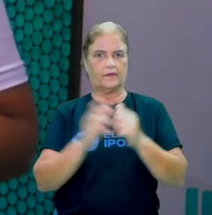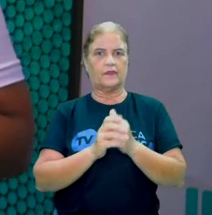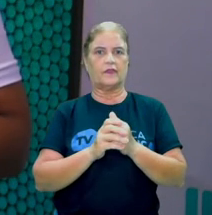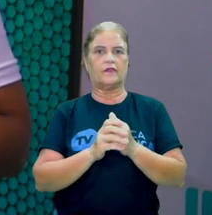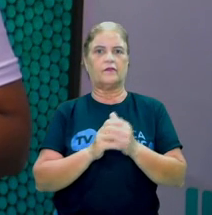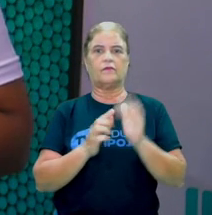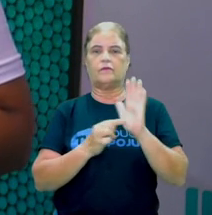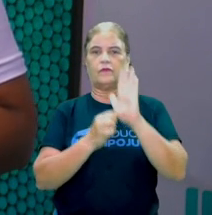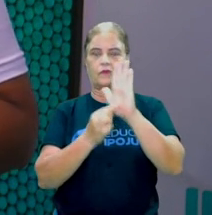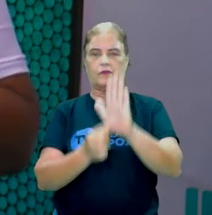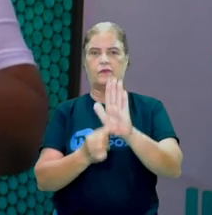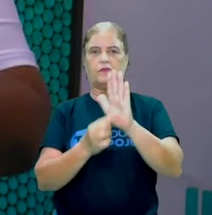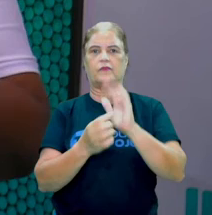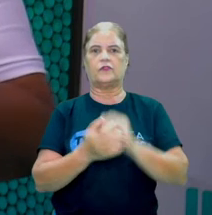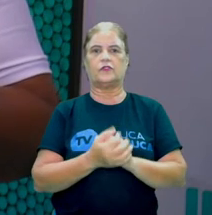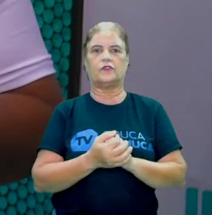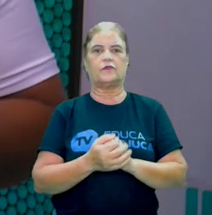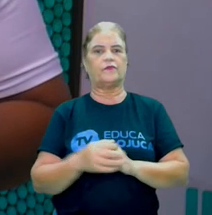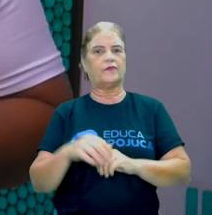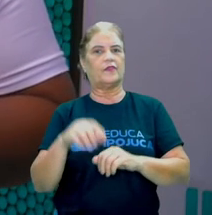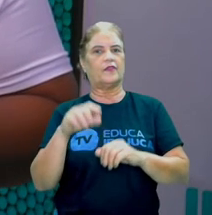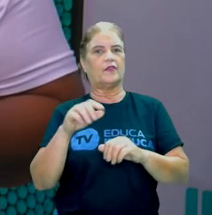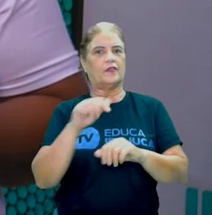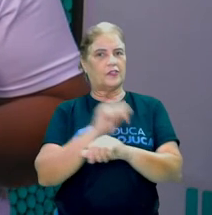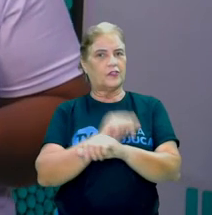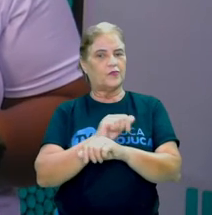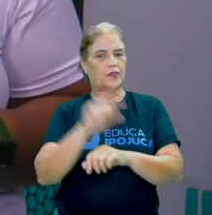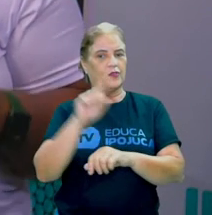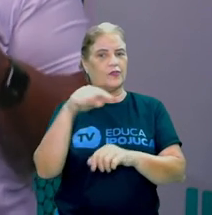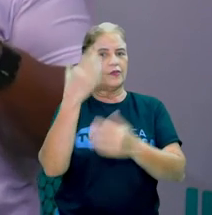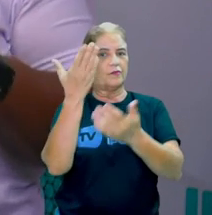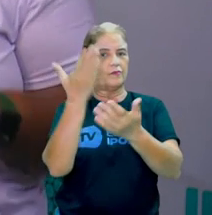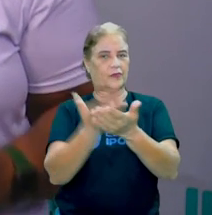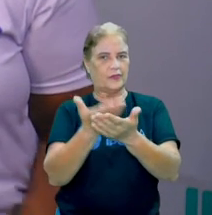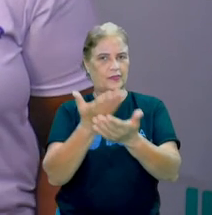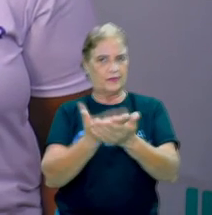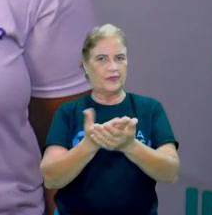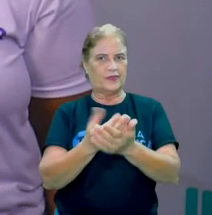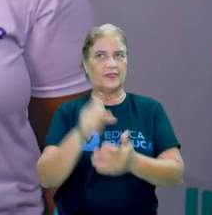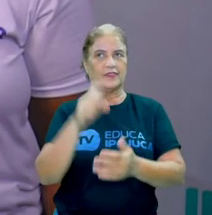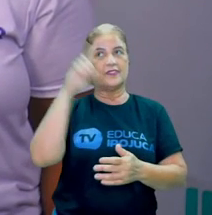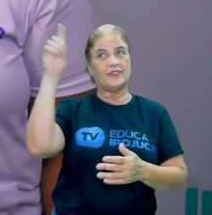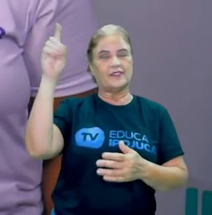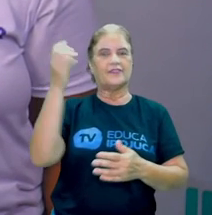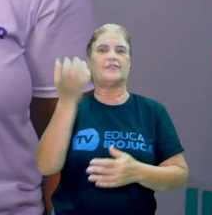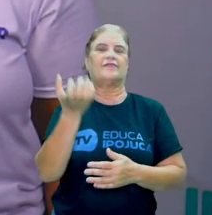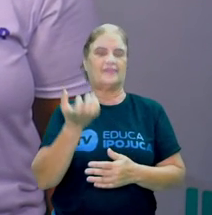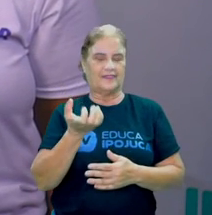professor. Espero vocês na próxima aula, se Deus quiser.